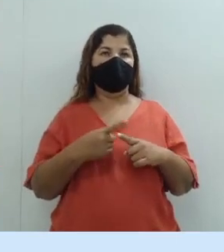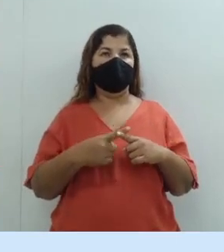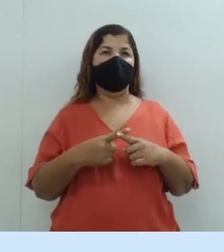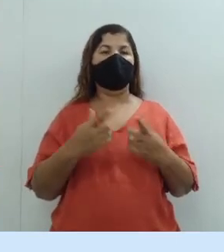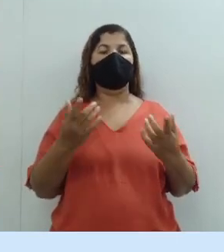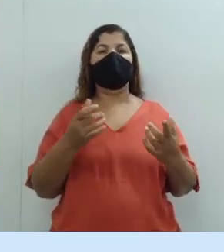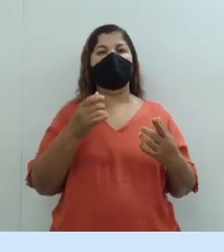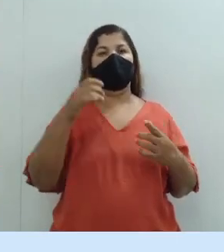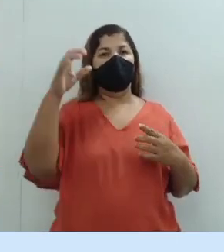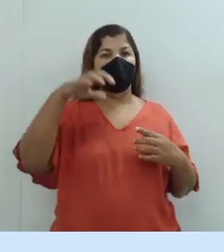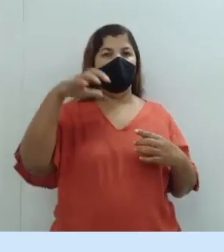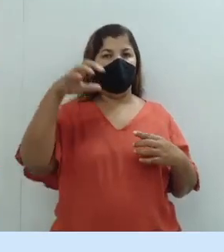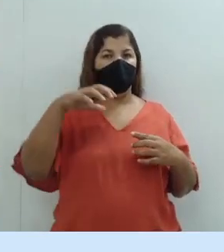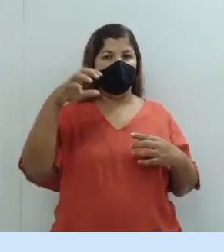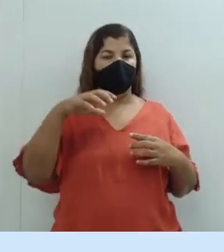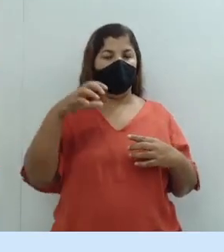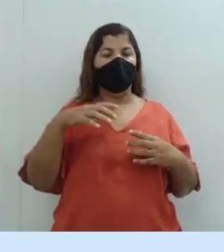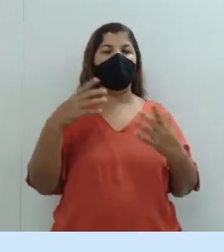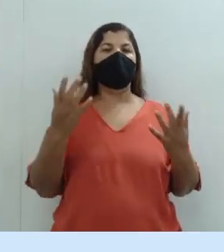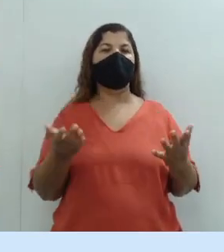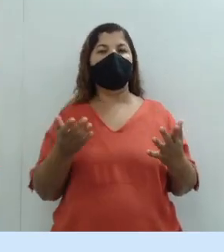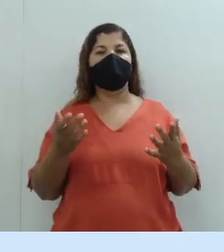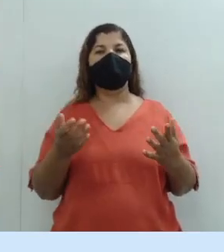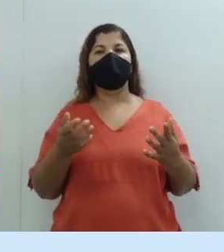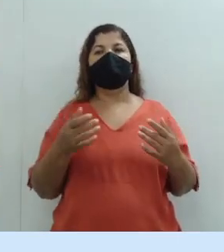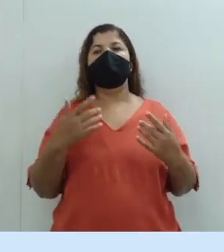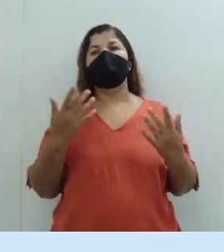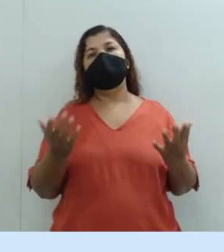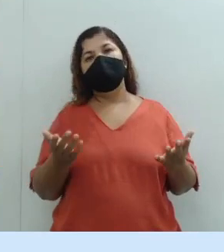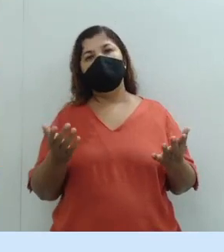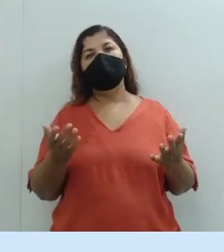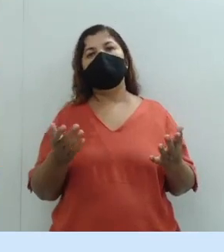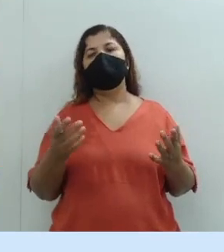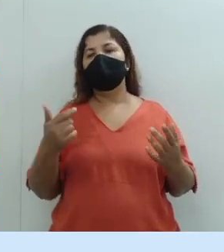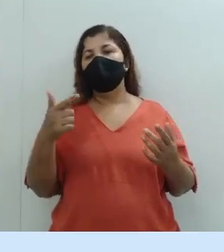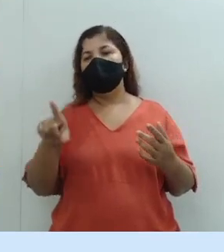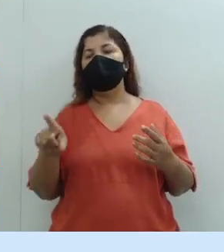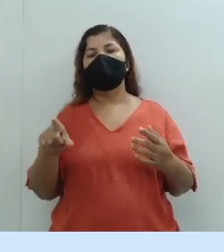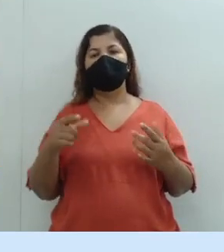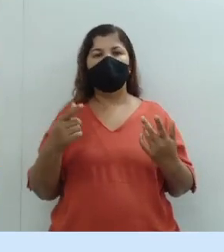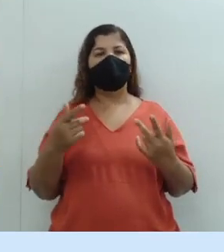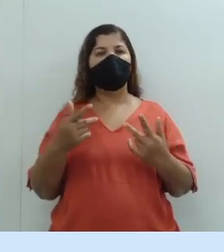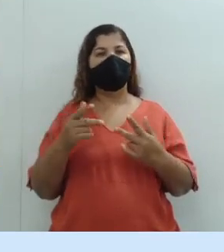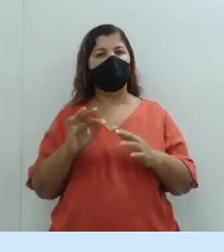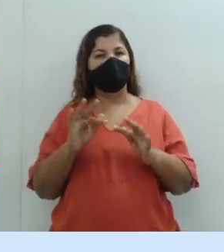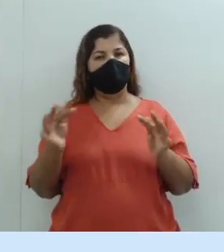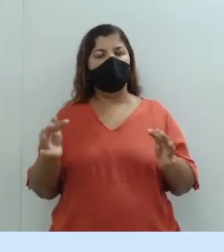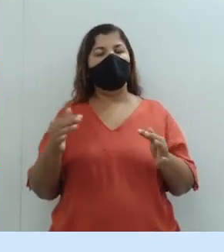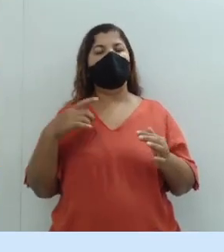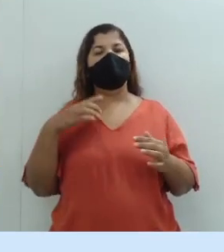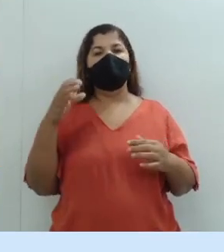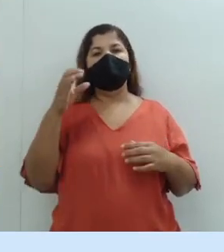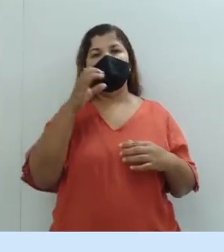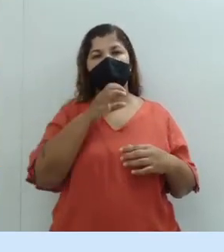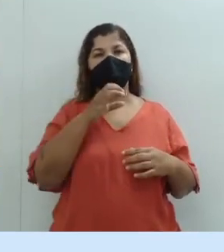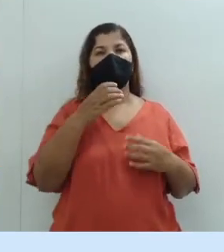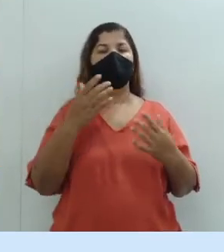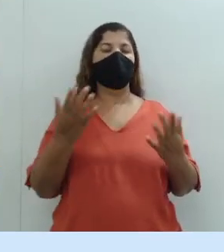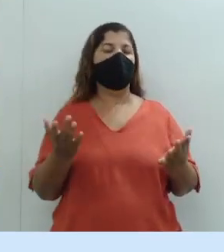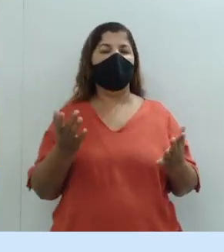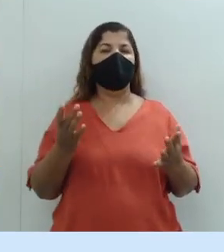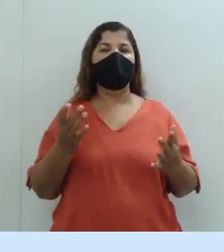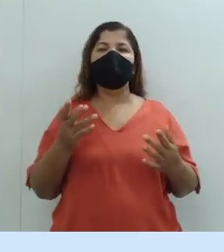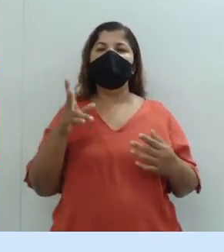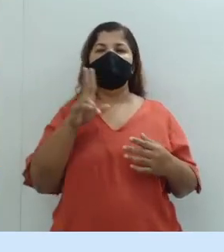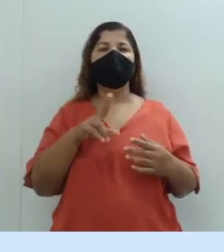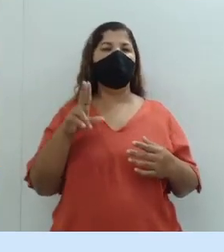chuveiro elétrico, por exemplo, num circuito eletrônico, circuitos pequenos, esses resistores esquentam, mas não tem funcionalidade